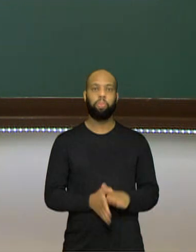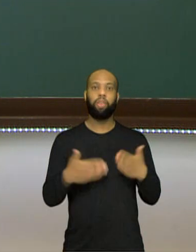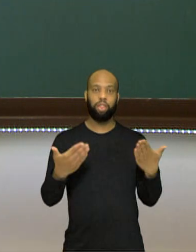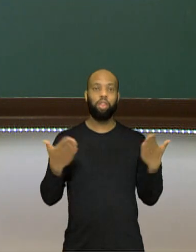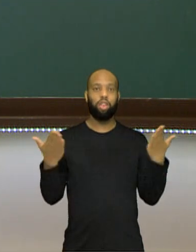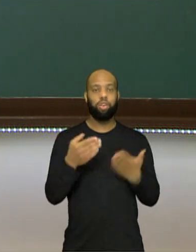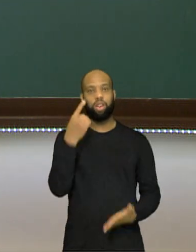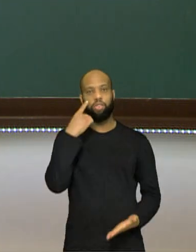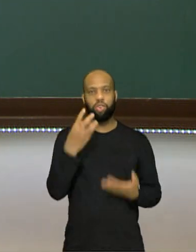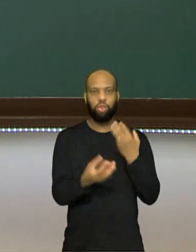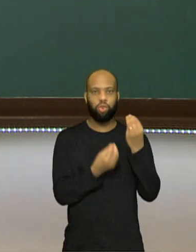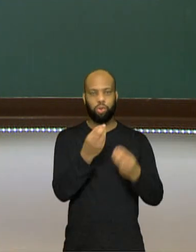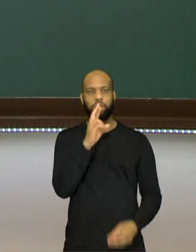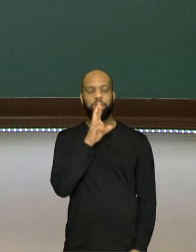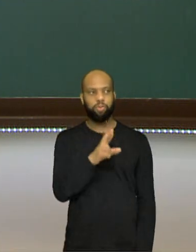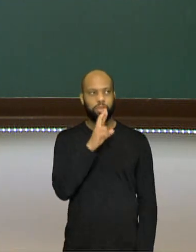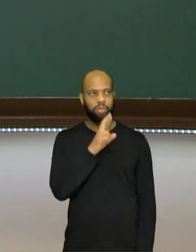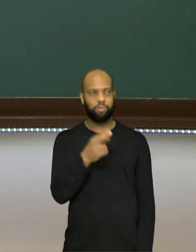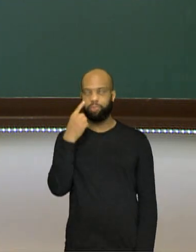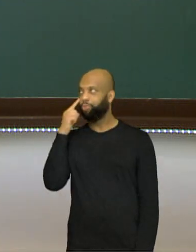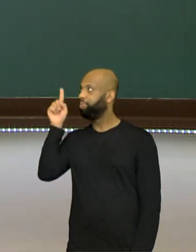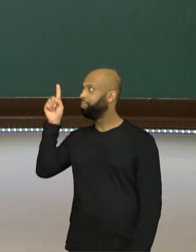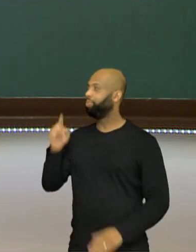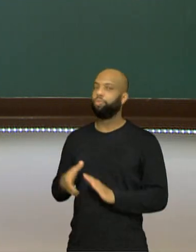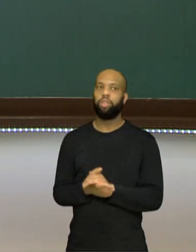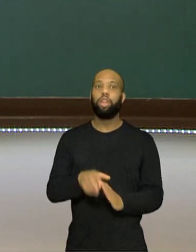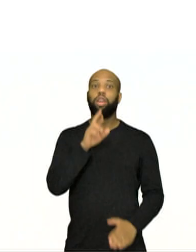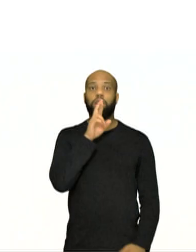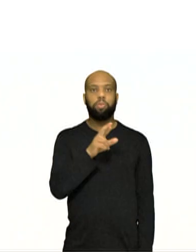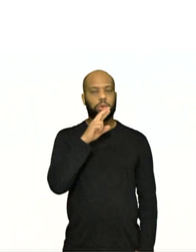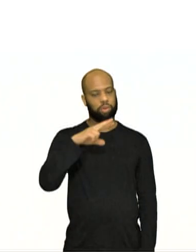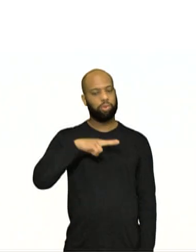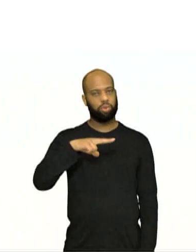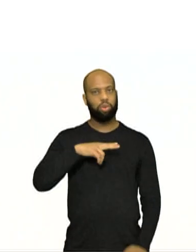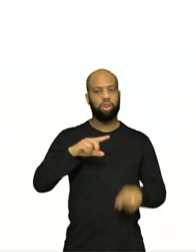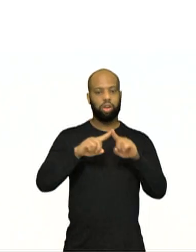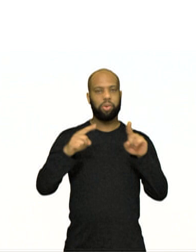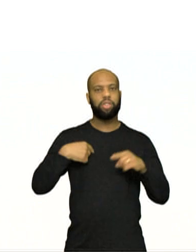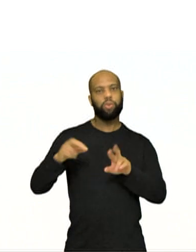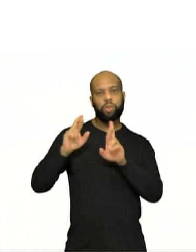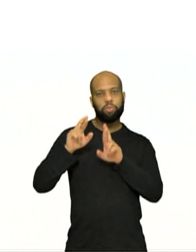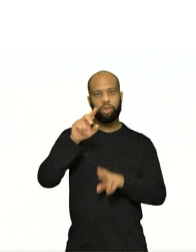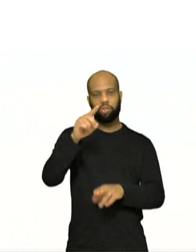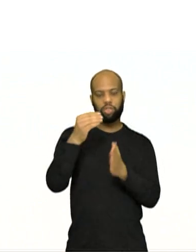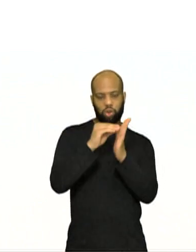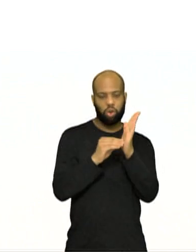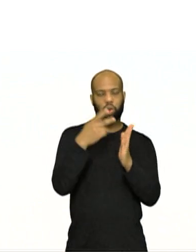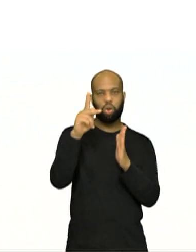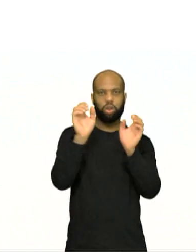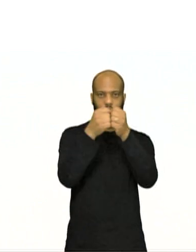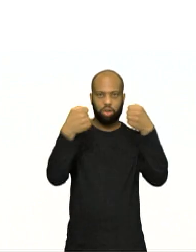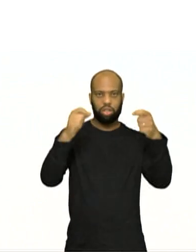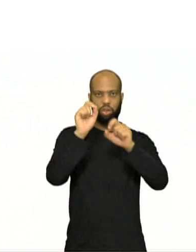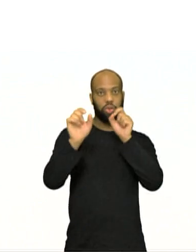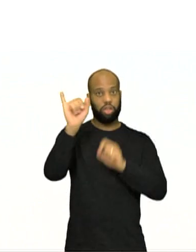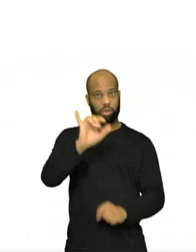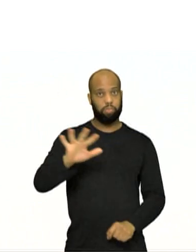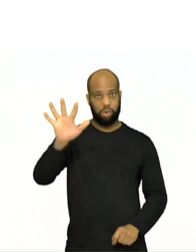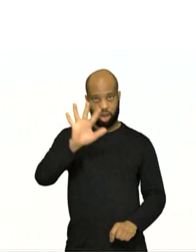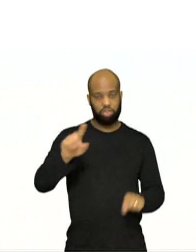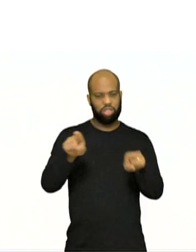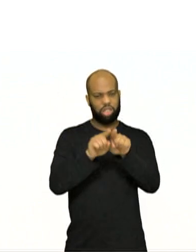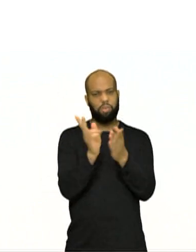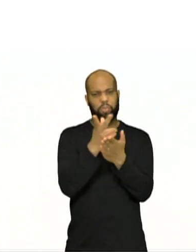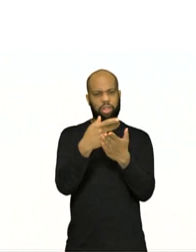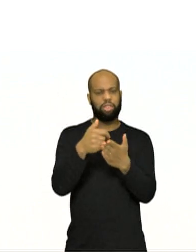Bem, vamos ver como fica a resposta então? É uma resposta pessoal, mas espero que você coloque no seu cartaz imagens, ilustrações